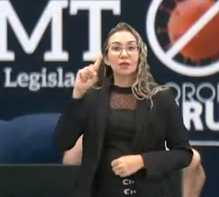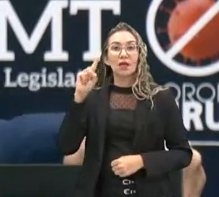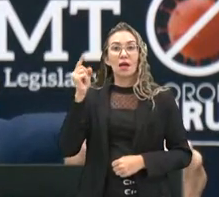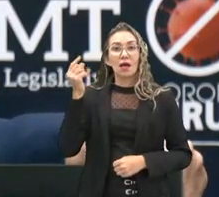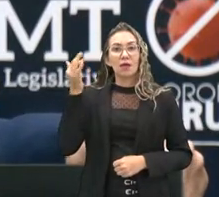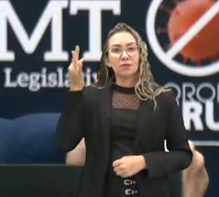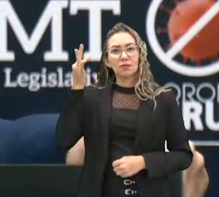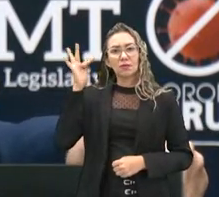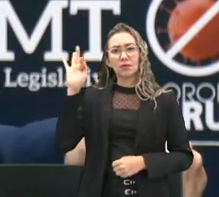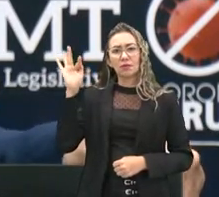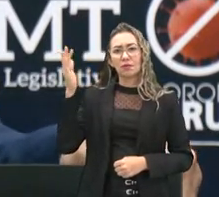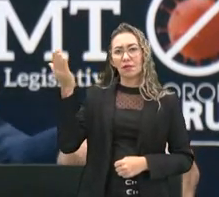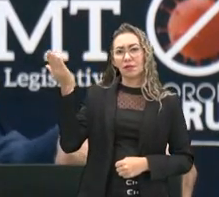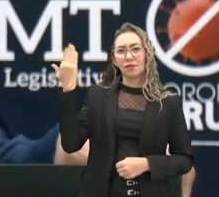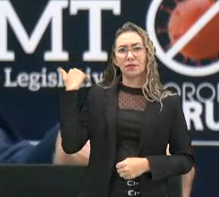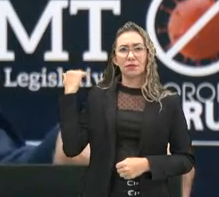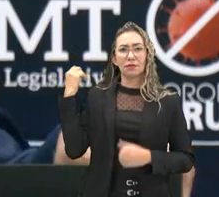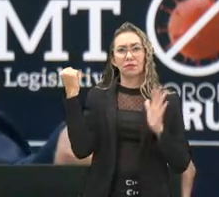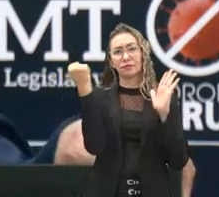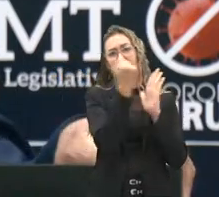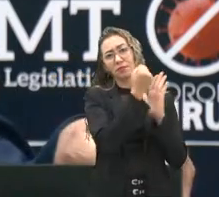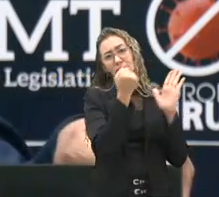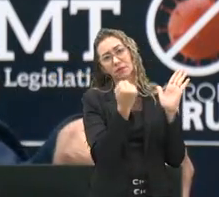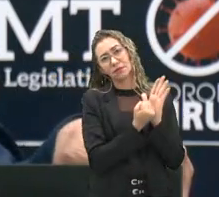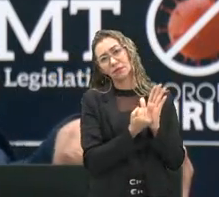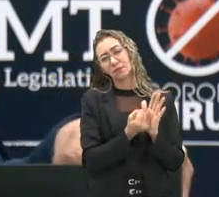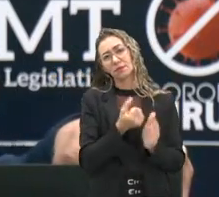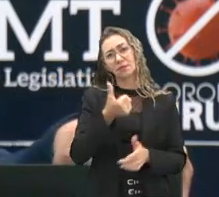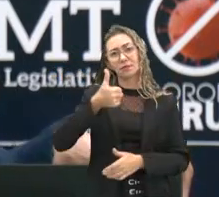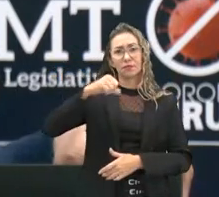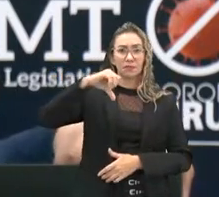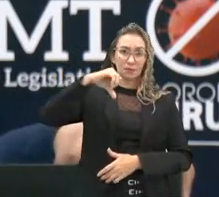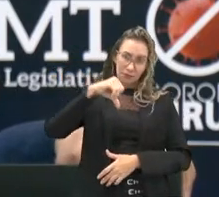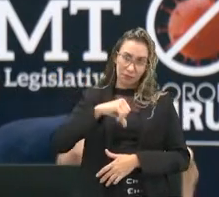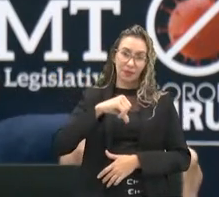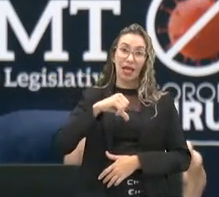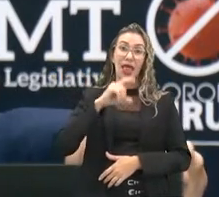Augusto Comte. E depois da Guerra do Paraguai,